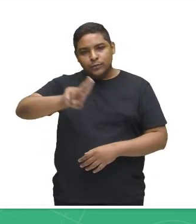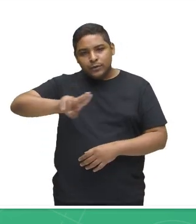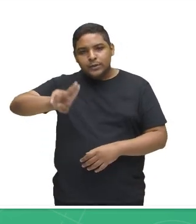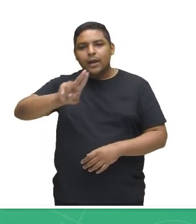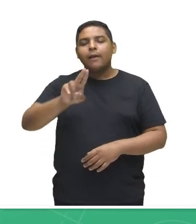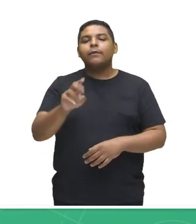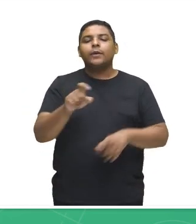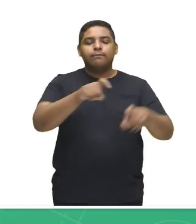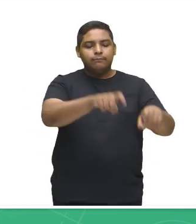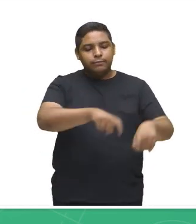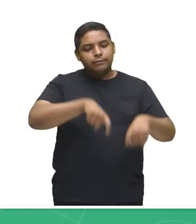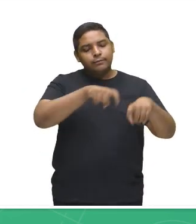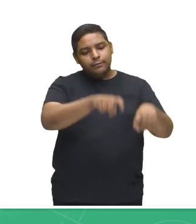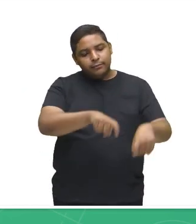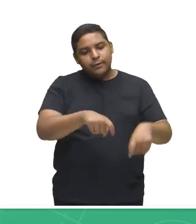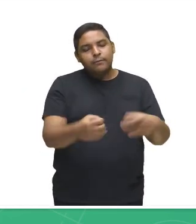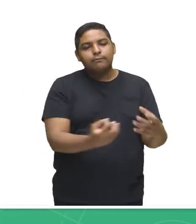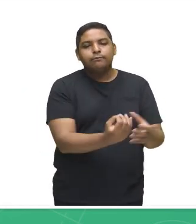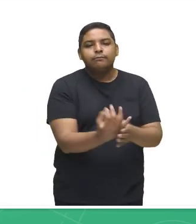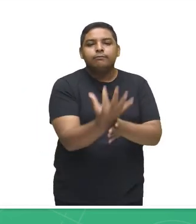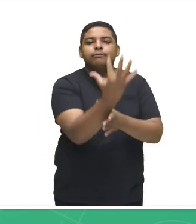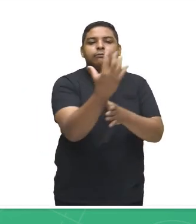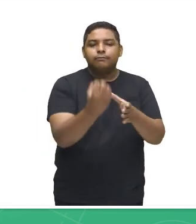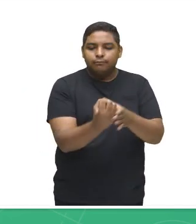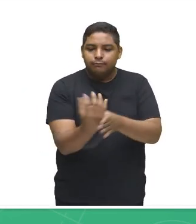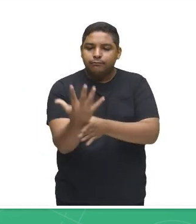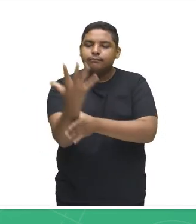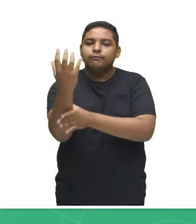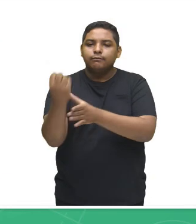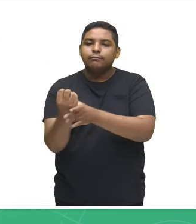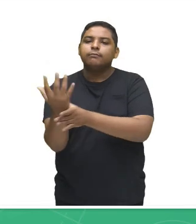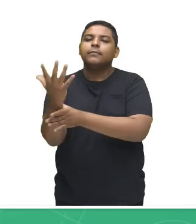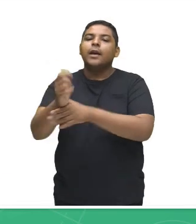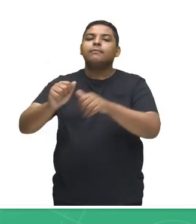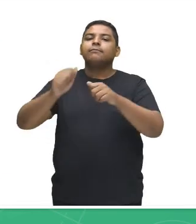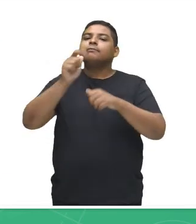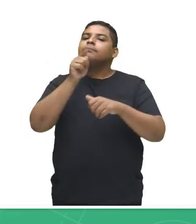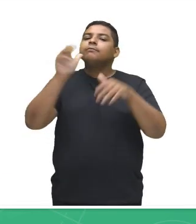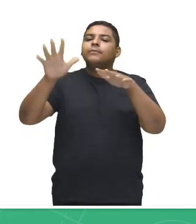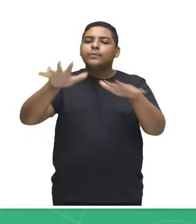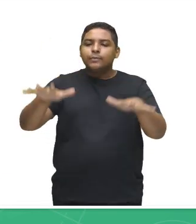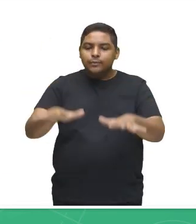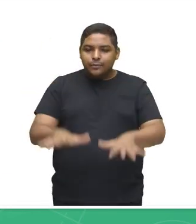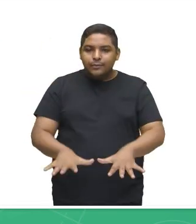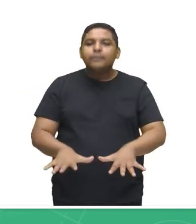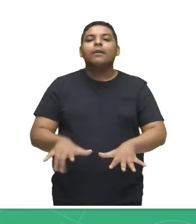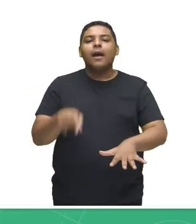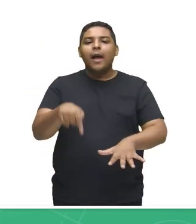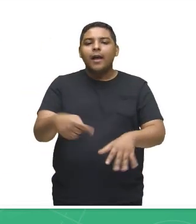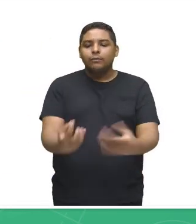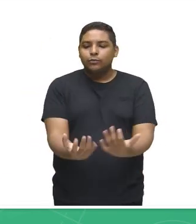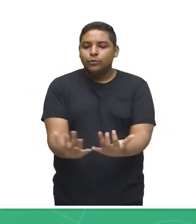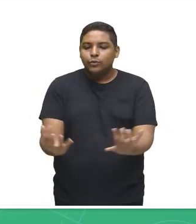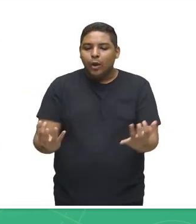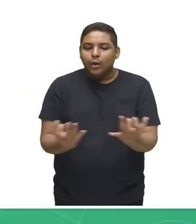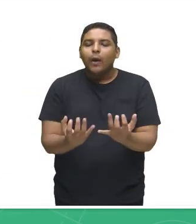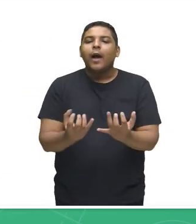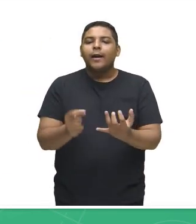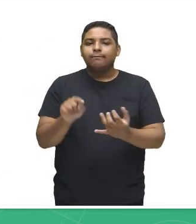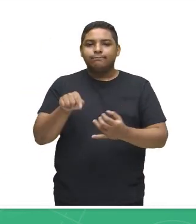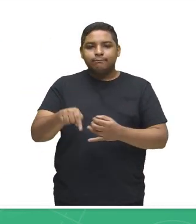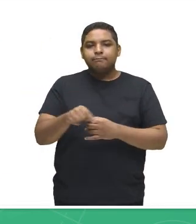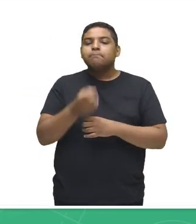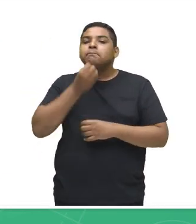plantio, pois o baixar das águas tornava o solo fértil. Quando os rios subiram de volume,